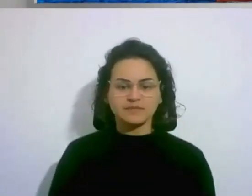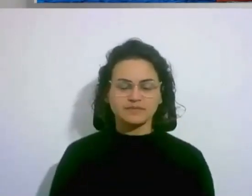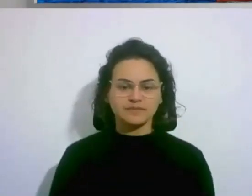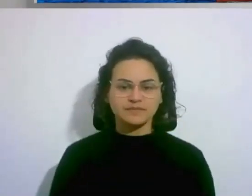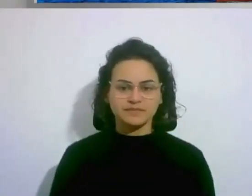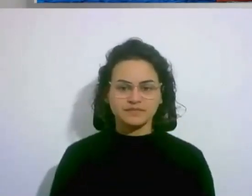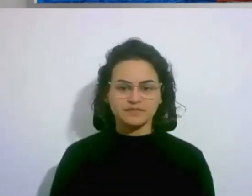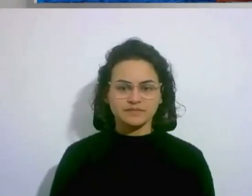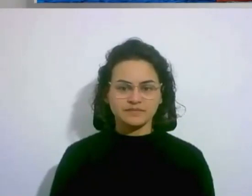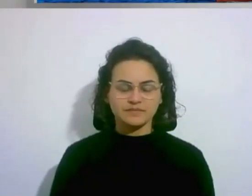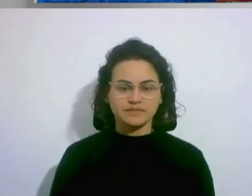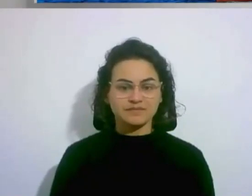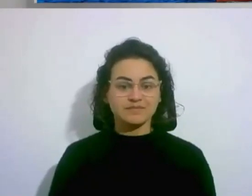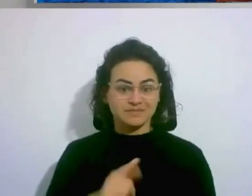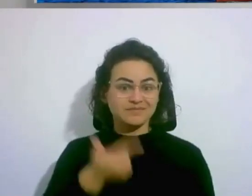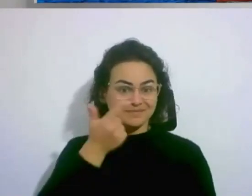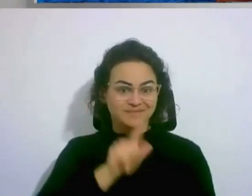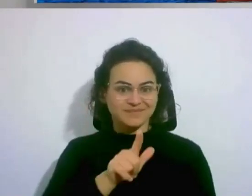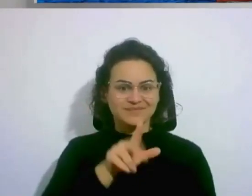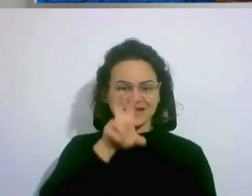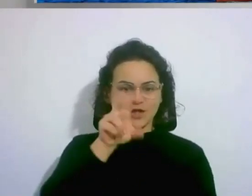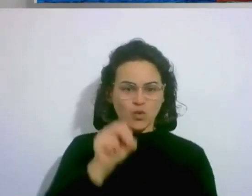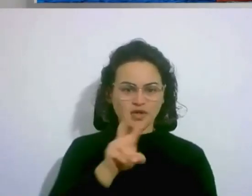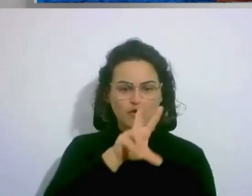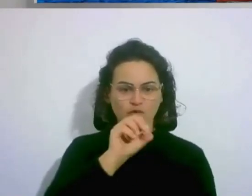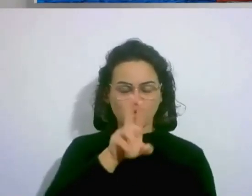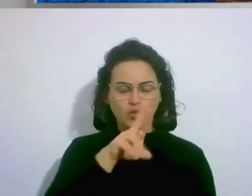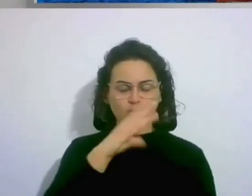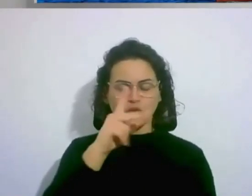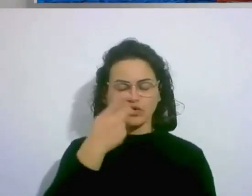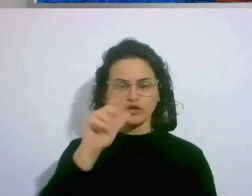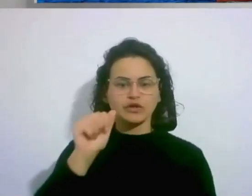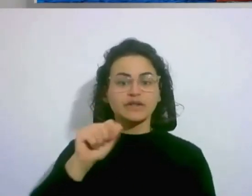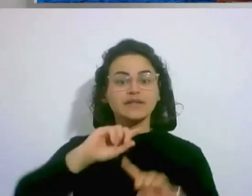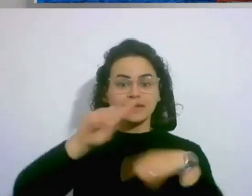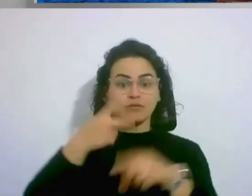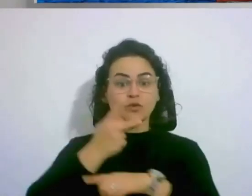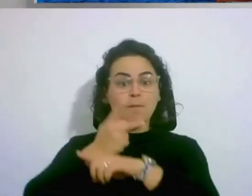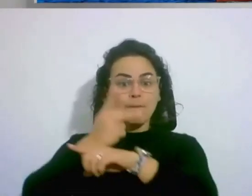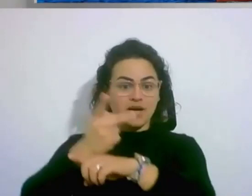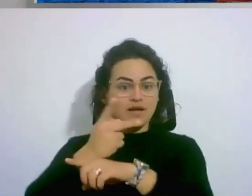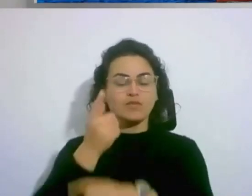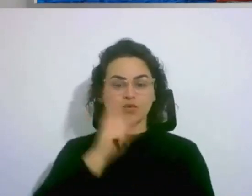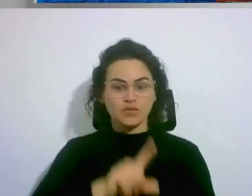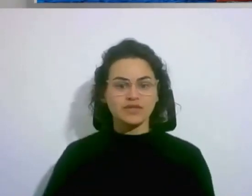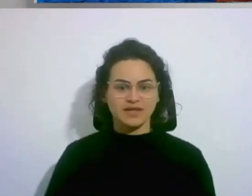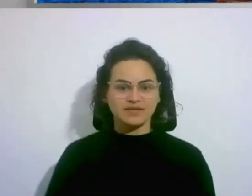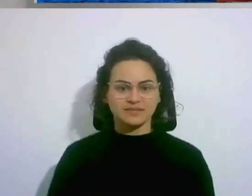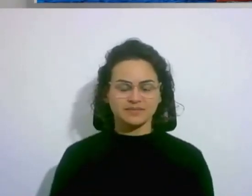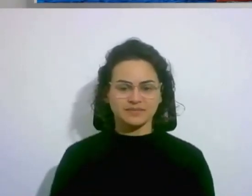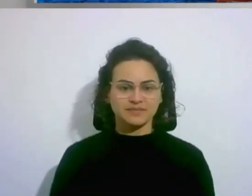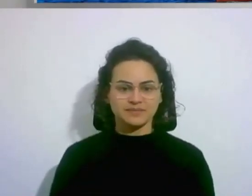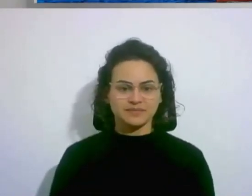então, aí ganhar esses 50 vouchers que dão direito aí a concorrer aos prêmios no final do ano rotário. Wilson está